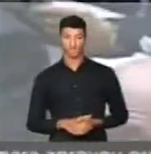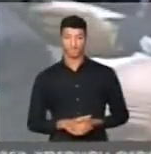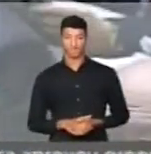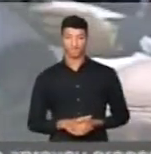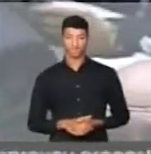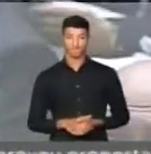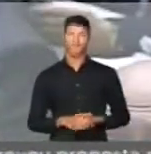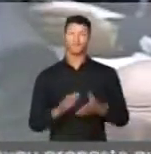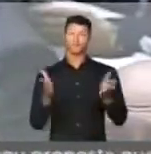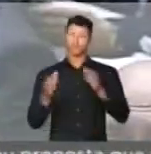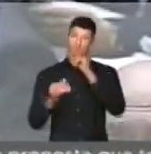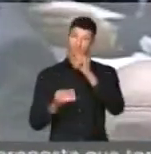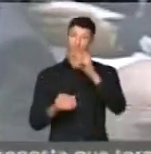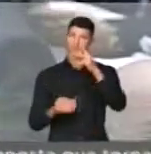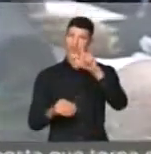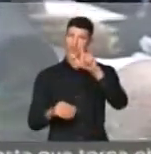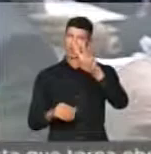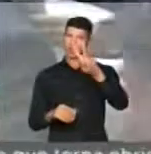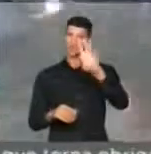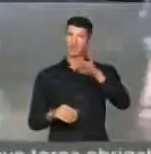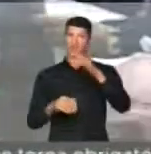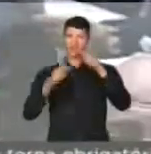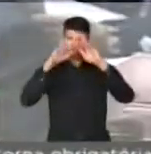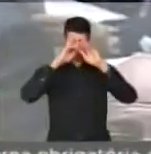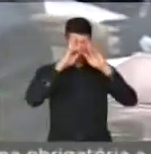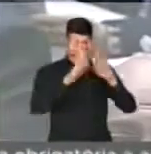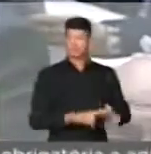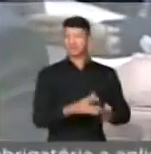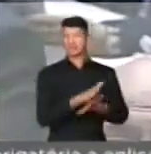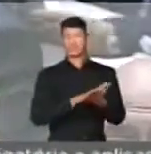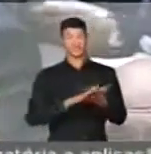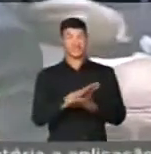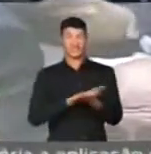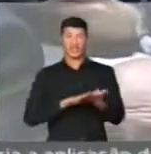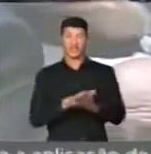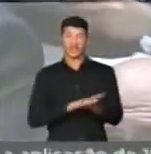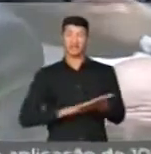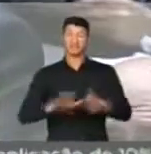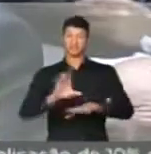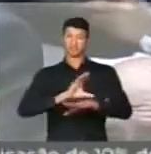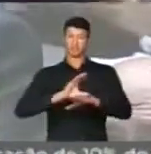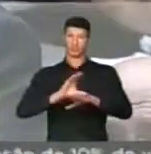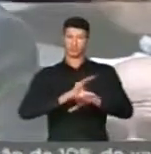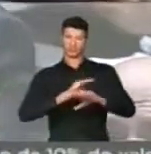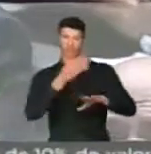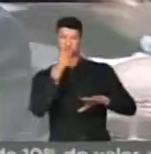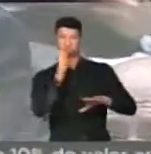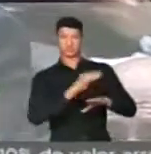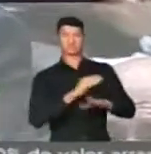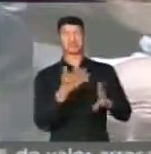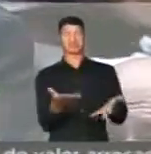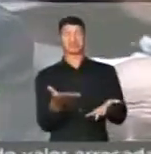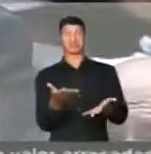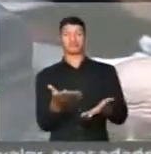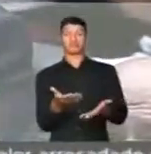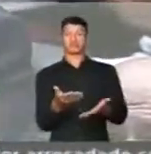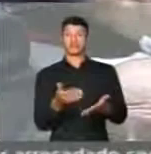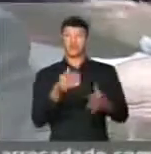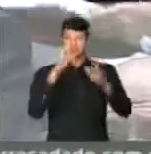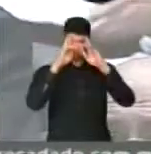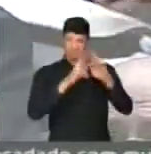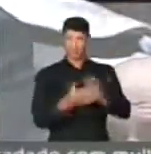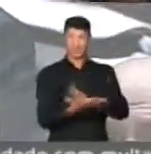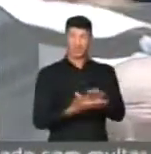esse PLV é um desrespeito aberto à Constituição, um desrespeito